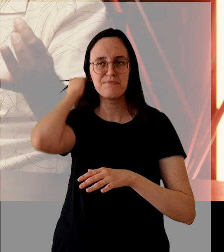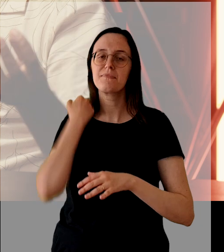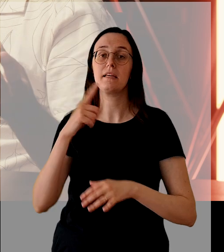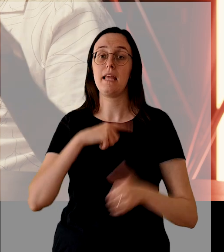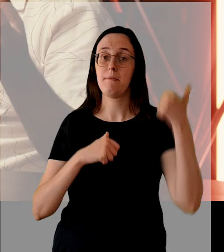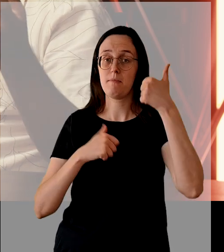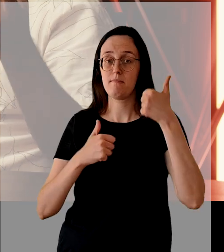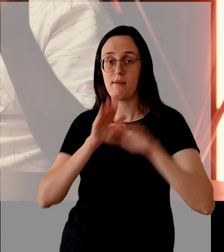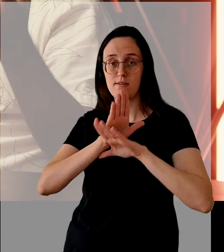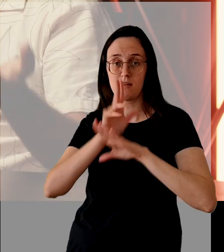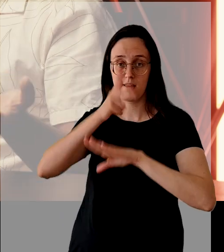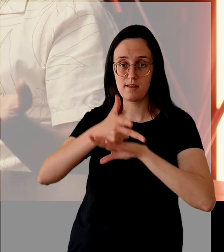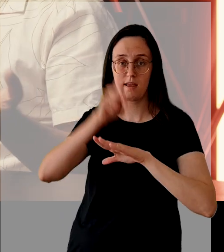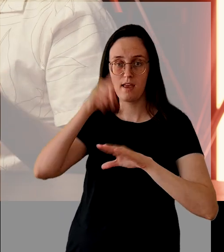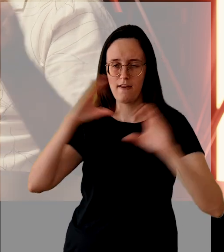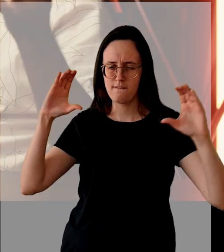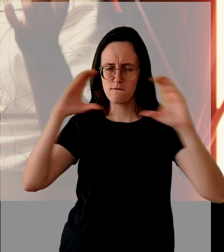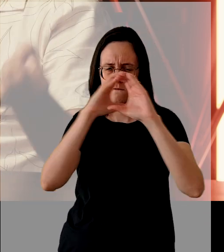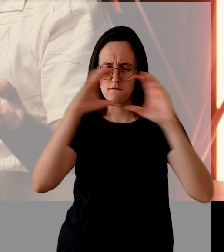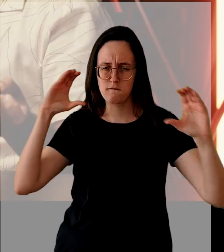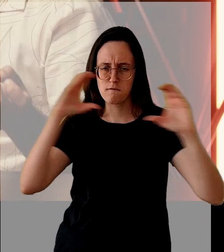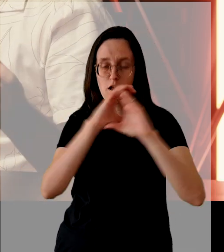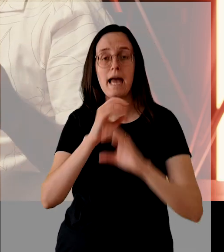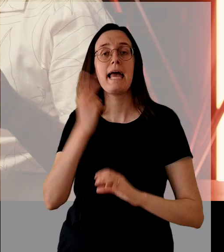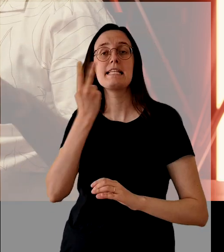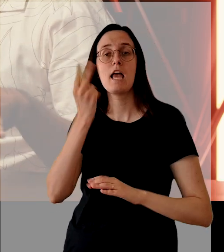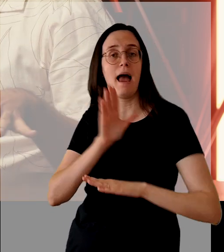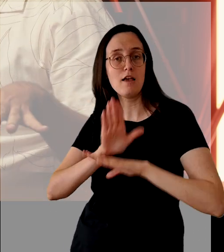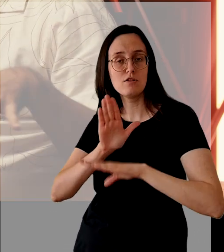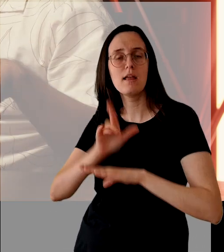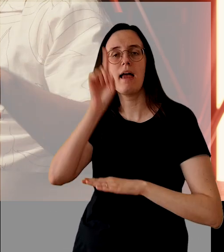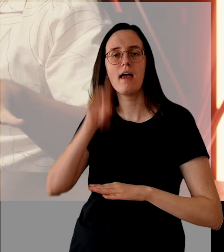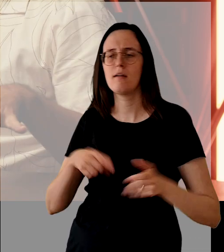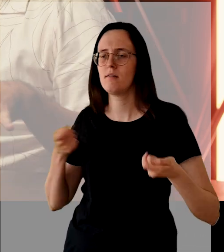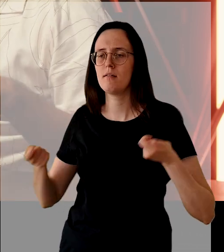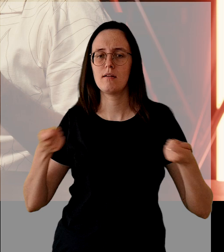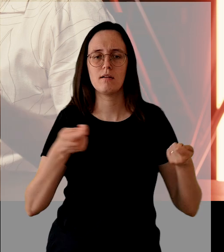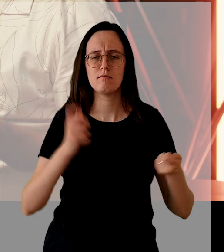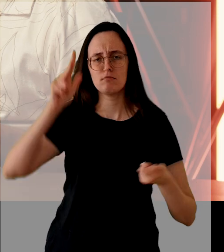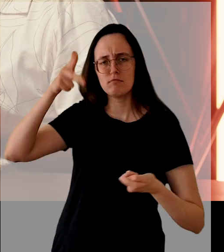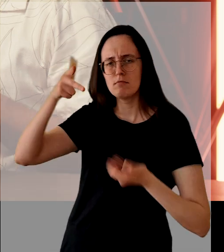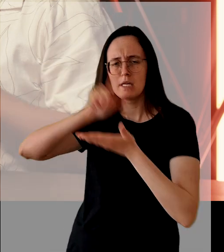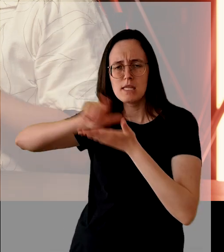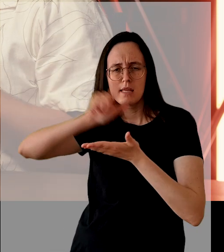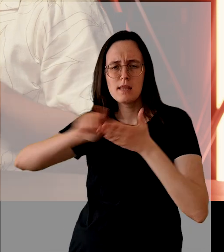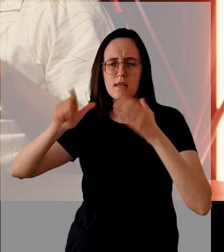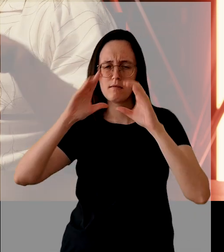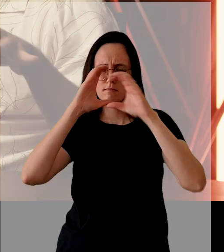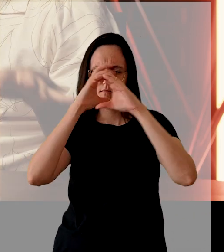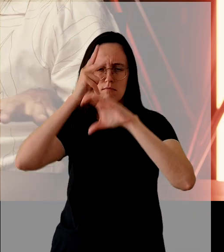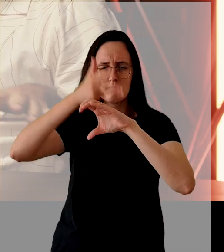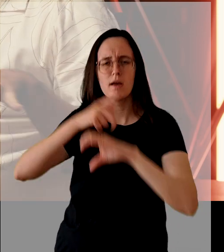primeiro assistente, né? Que é o foquista. Tem o segundo assistente, que faz todo o gerenciamento do equipamento, limpeza de câmera,